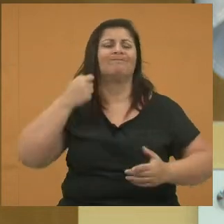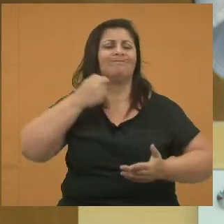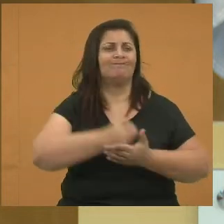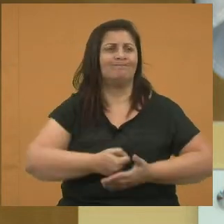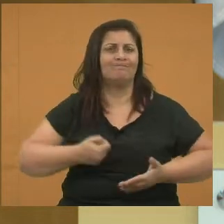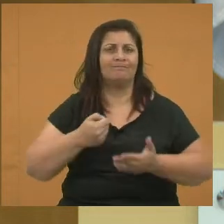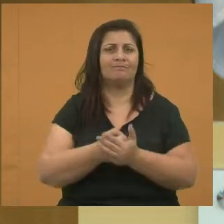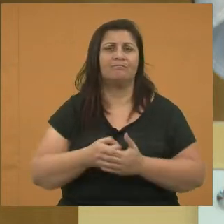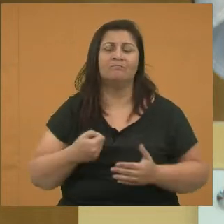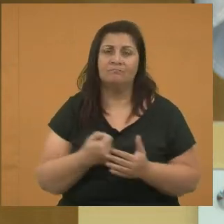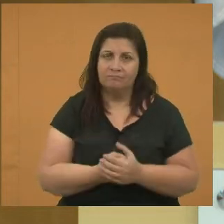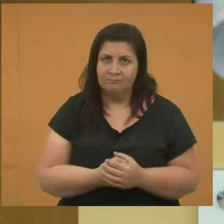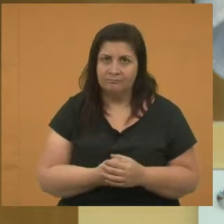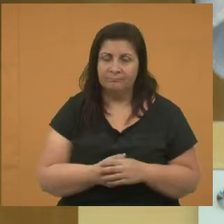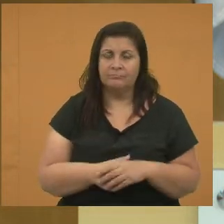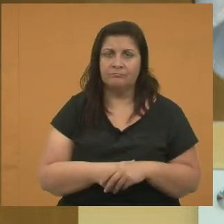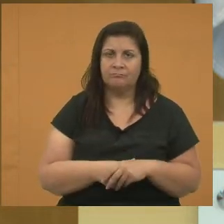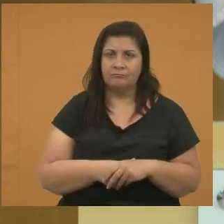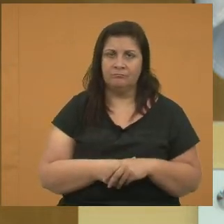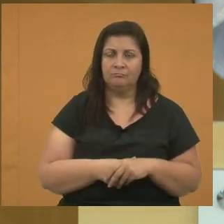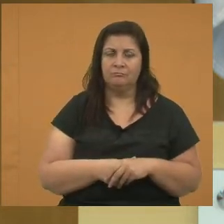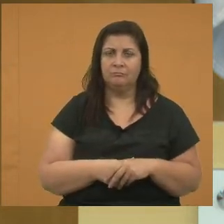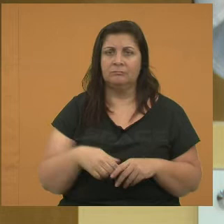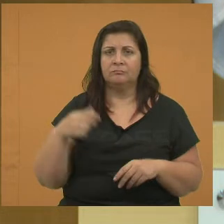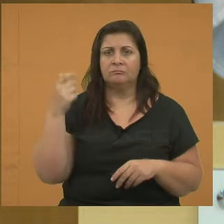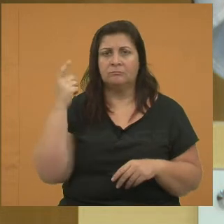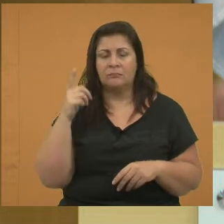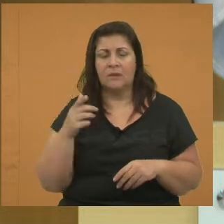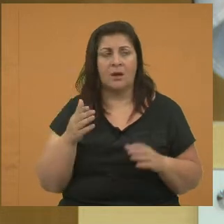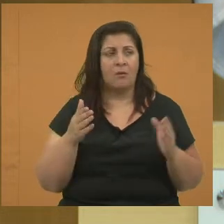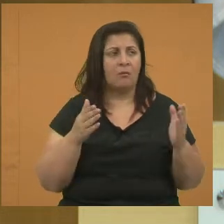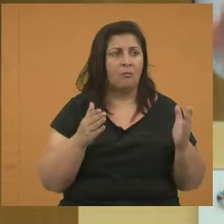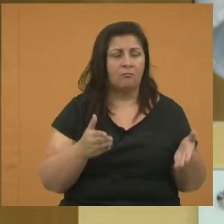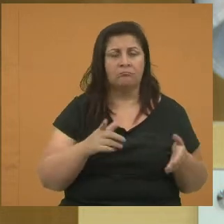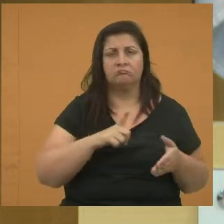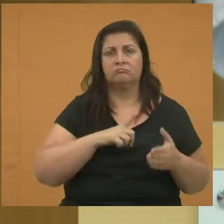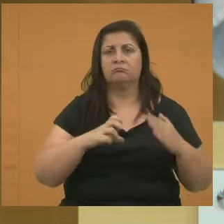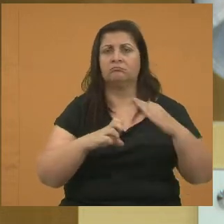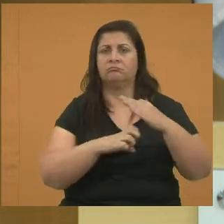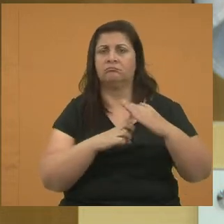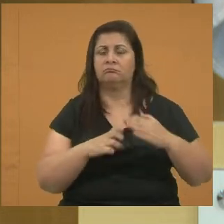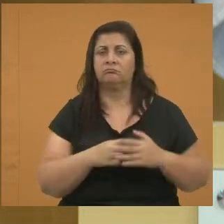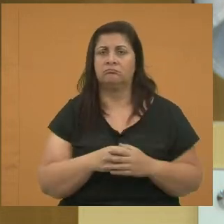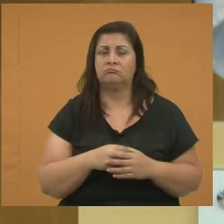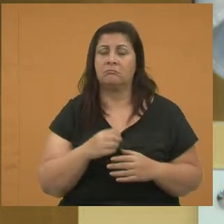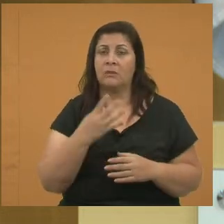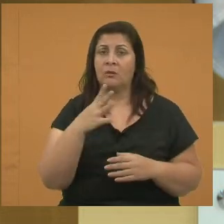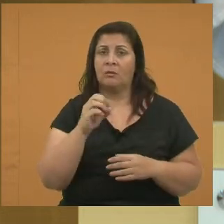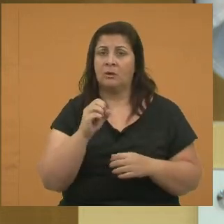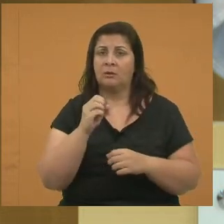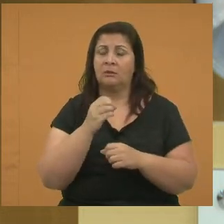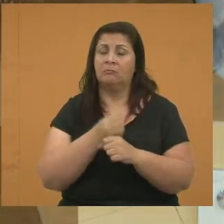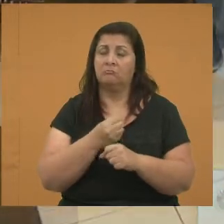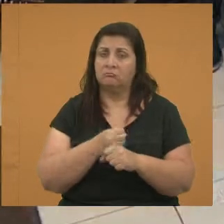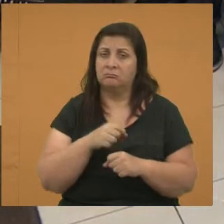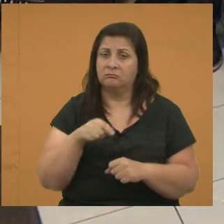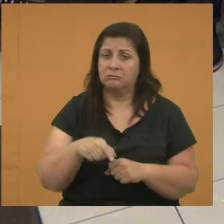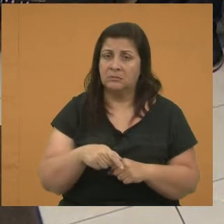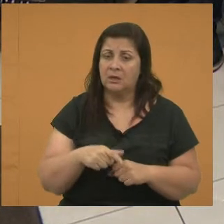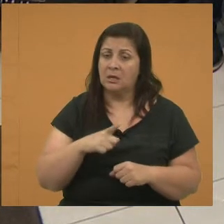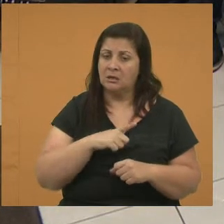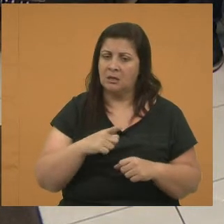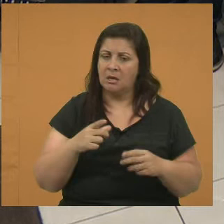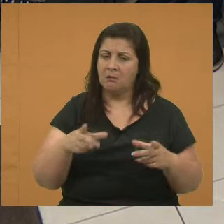também de estarem nessa situação hoje, empresas com mais de 40 anos aqui presentes sendo homenageadas aqui